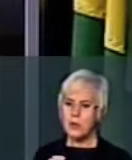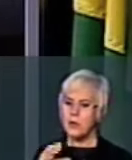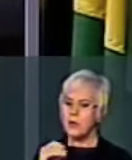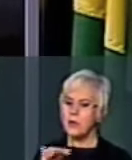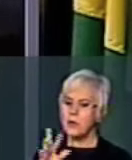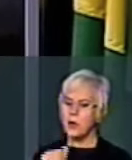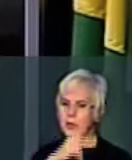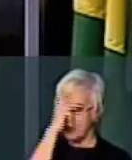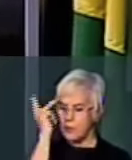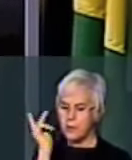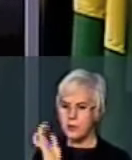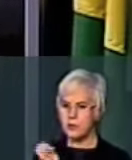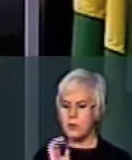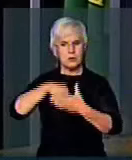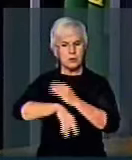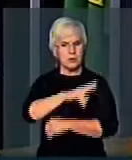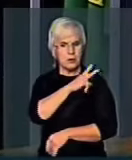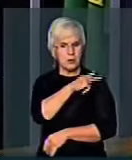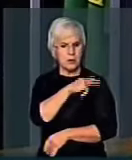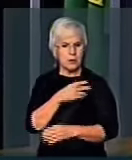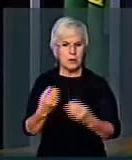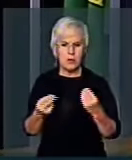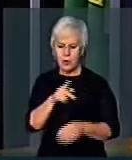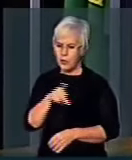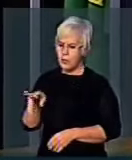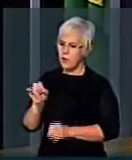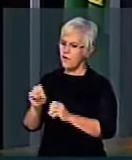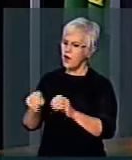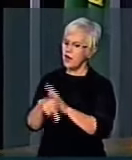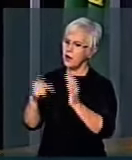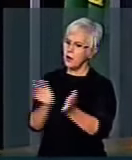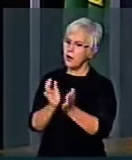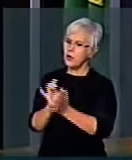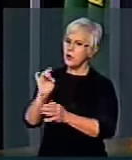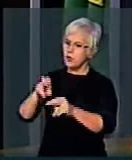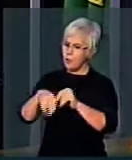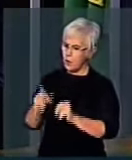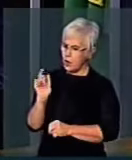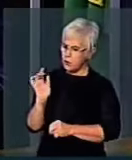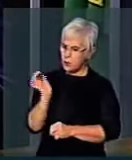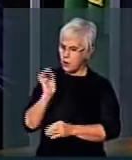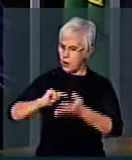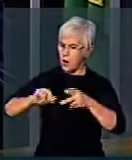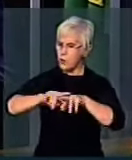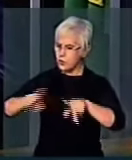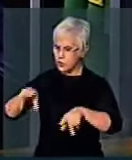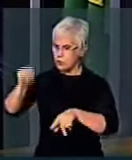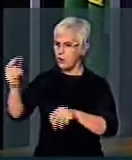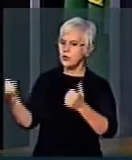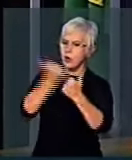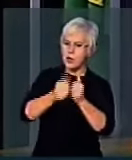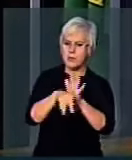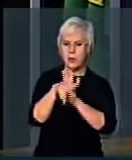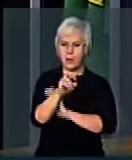professor homossexual no ensino fundamental. Isso é um crime. Um professor vai dar aula agora por ser homossexual, vai ser escolhido. Eu até não quero levar para chacota,